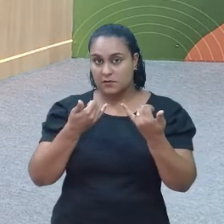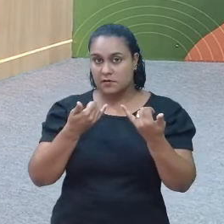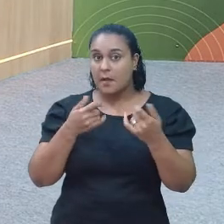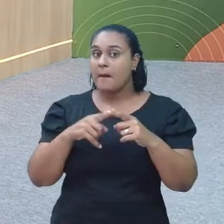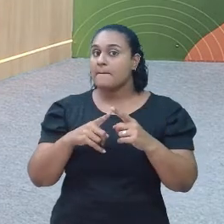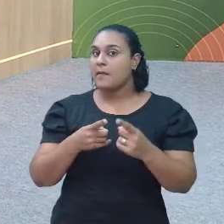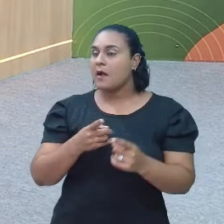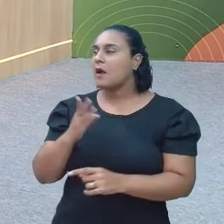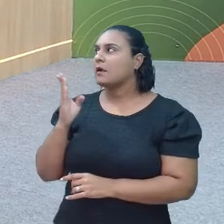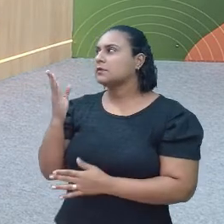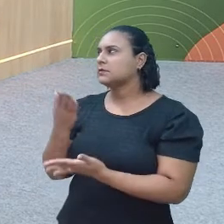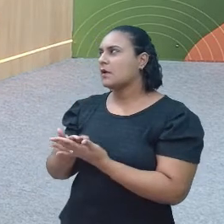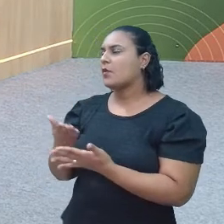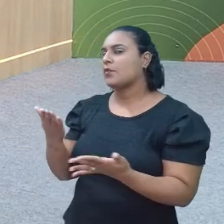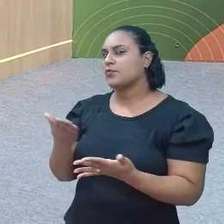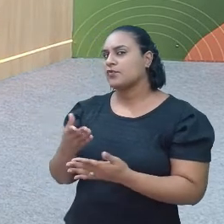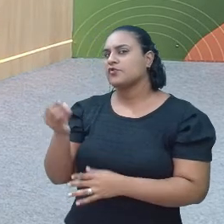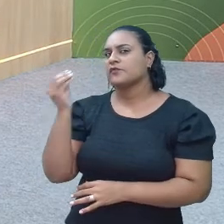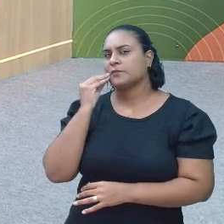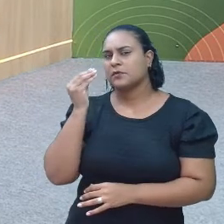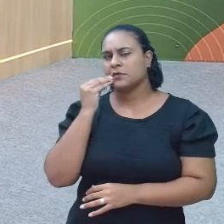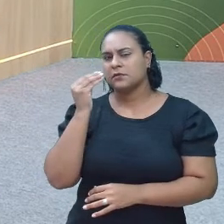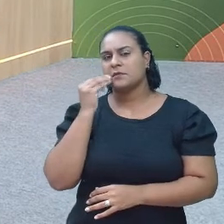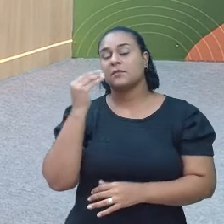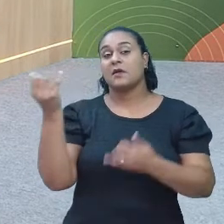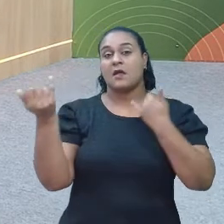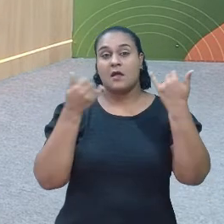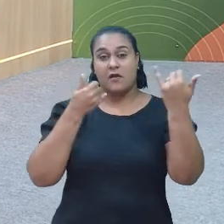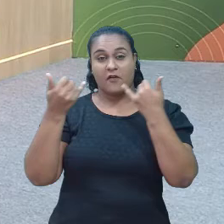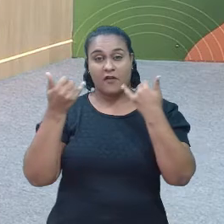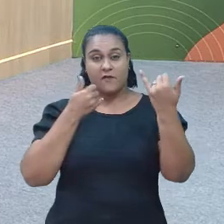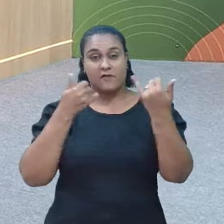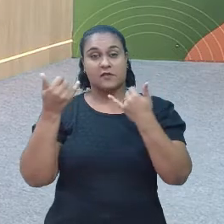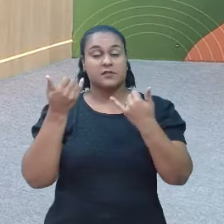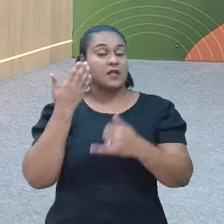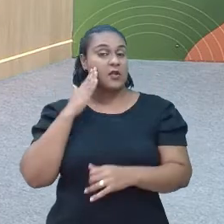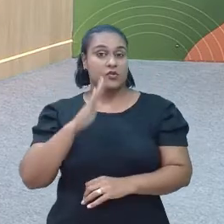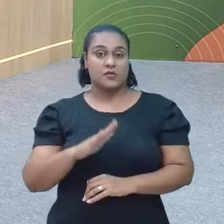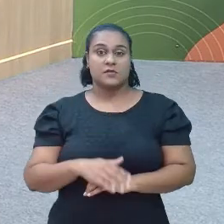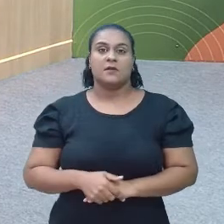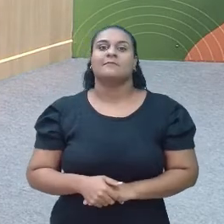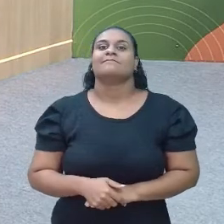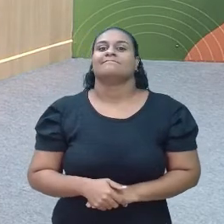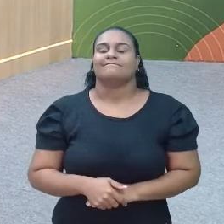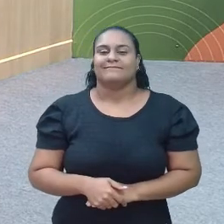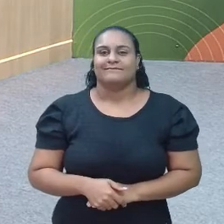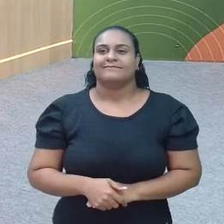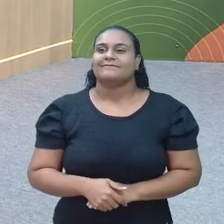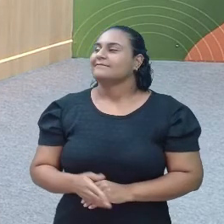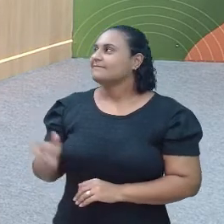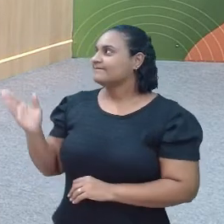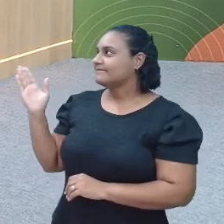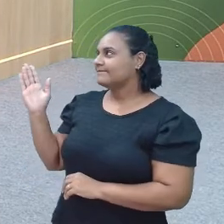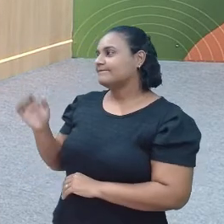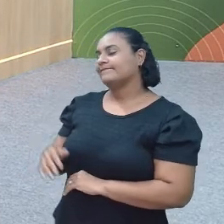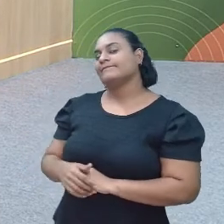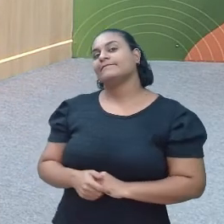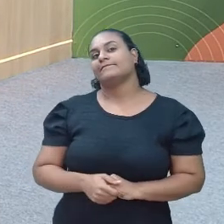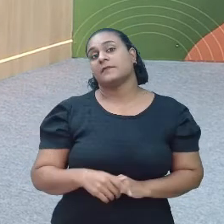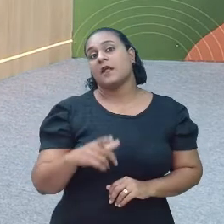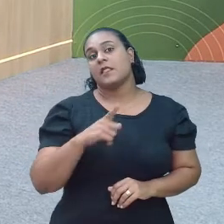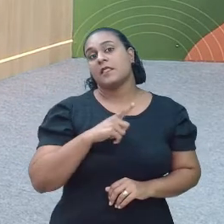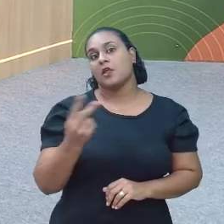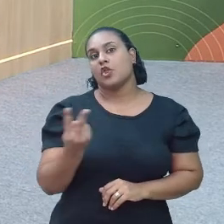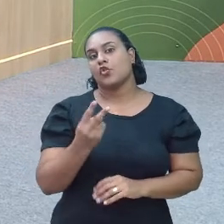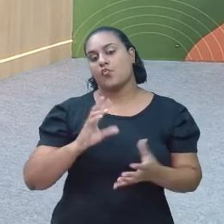que no caso da aula de hoje, vamos tentar buscar as informações desconhecidas. No caso aqui, eu tenho duas